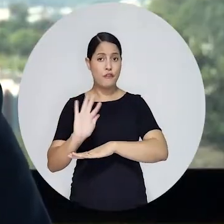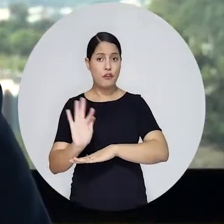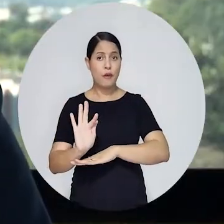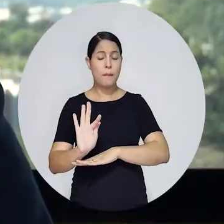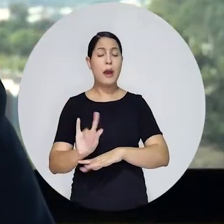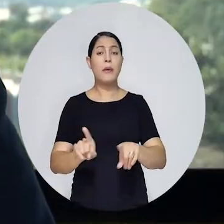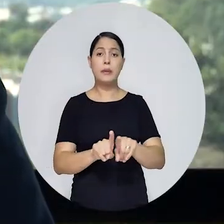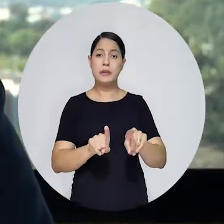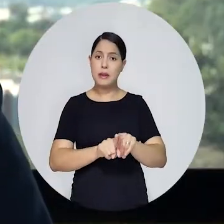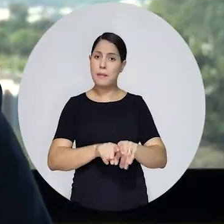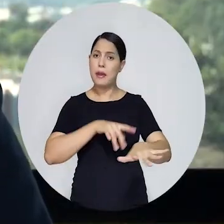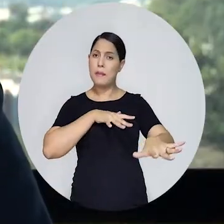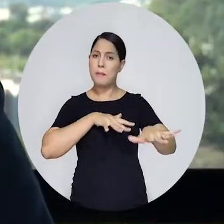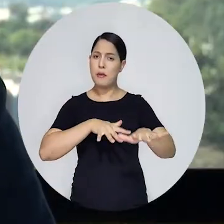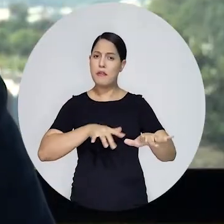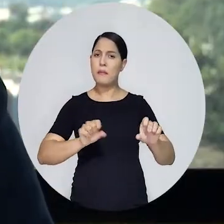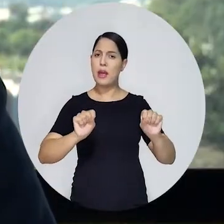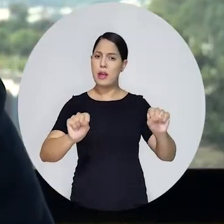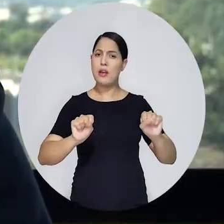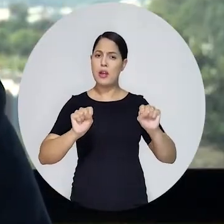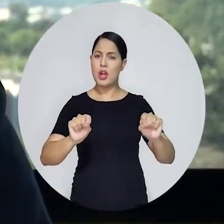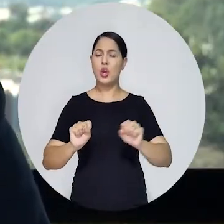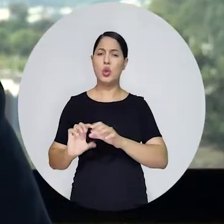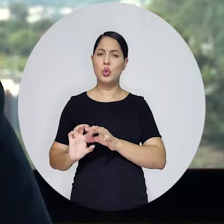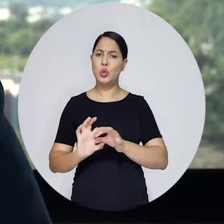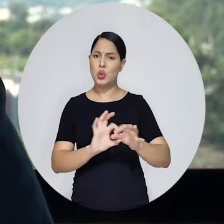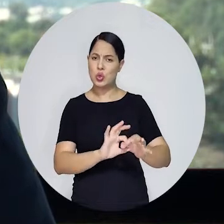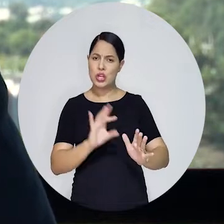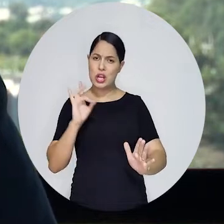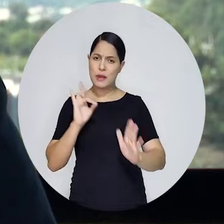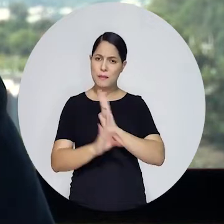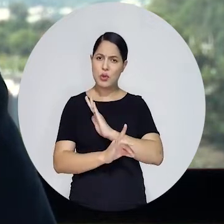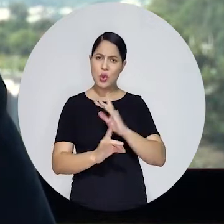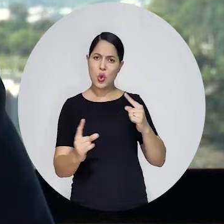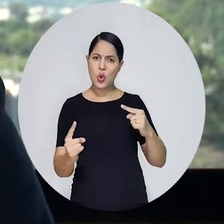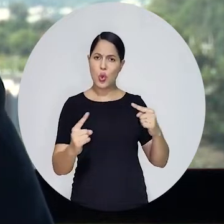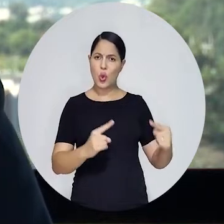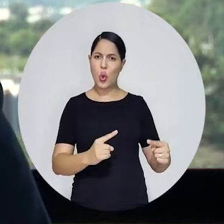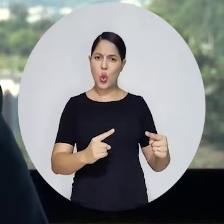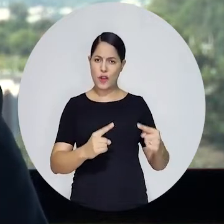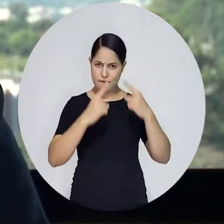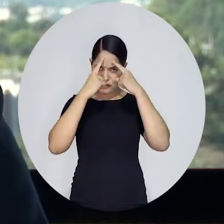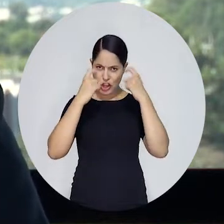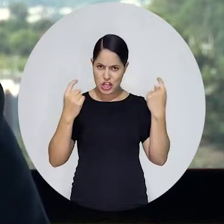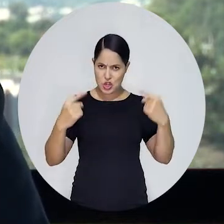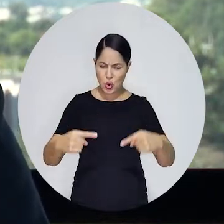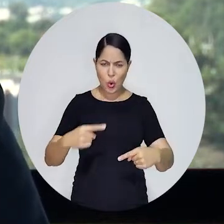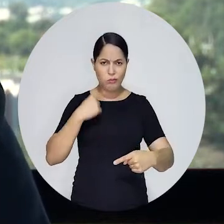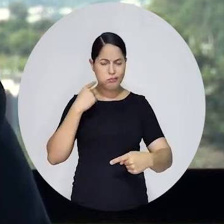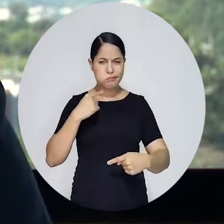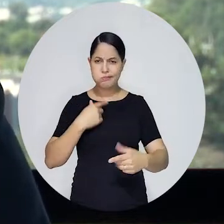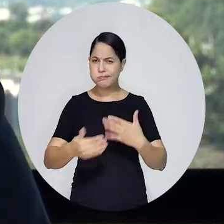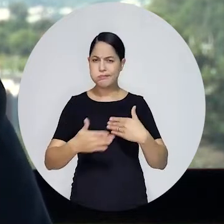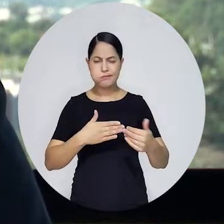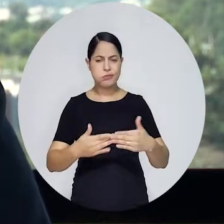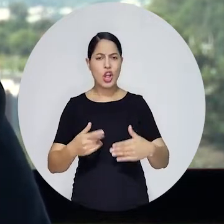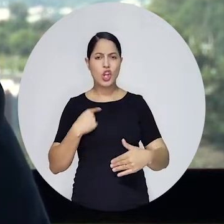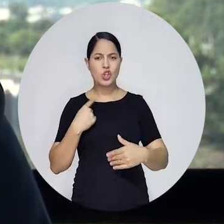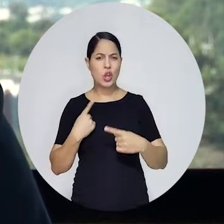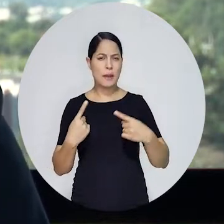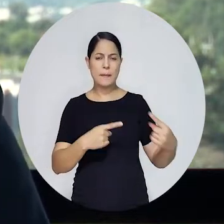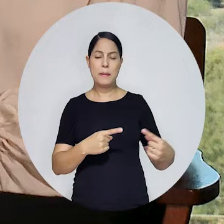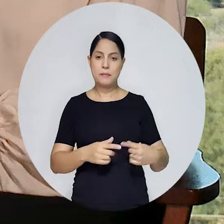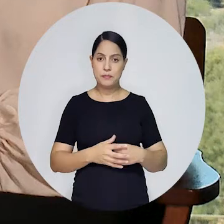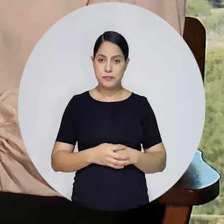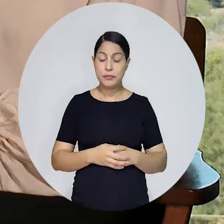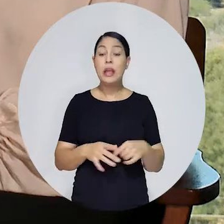forma formal e manifestar o repúdio a qualquer violência que seja perpetrada contra